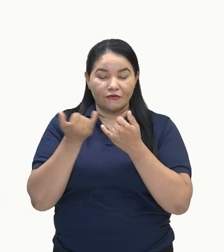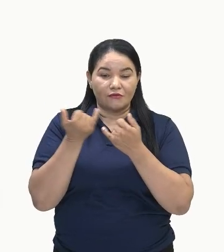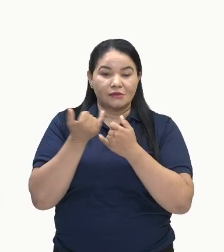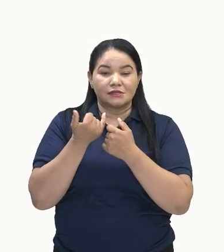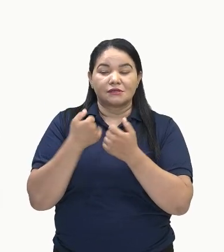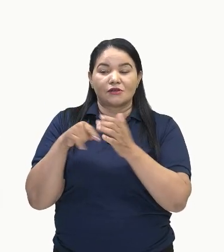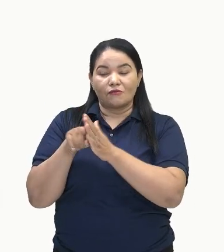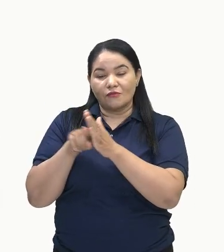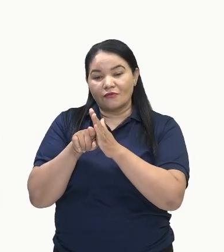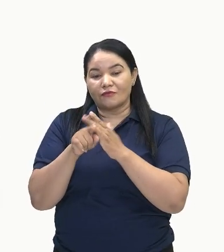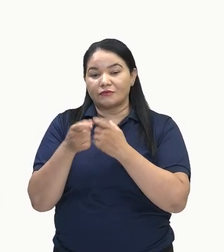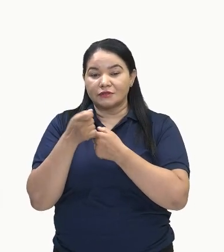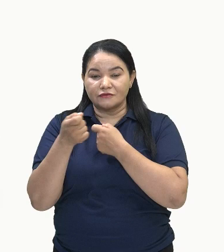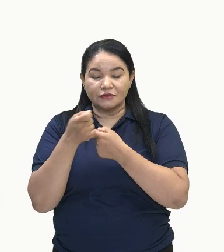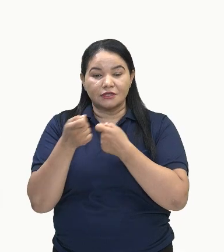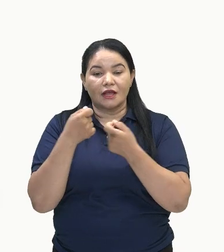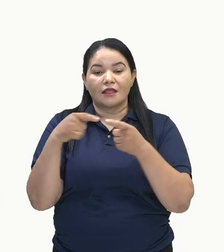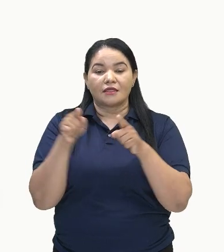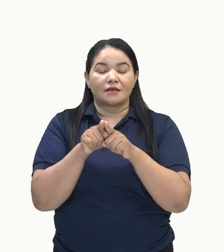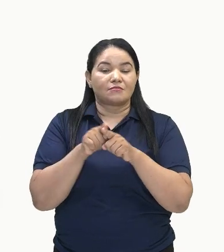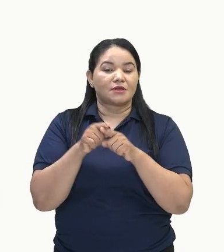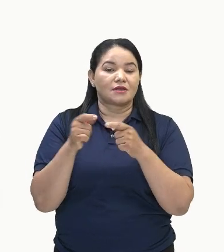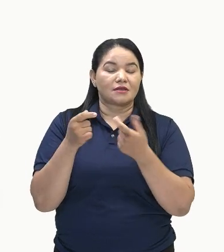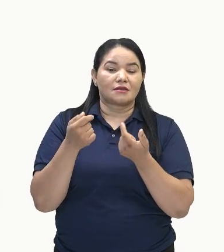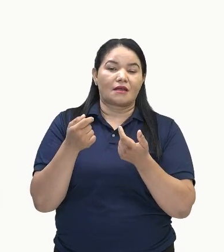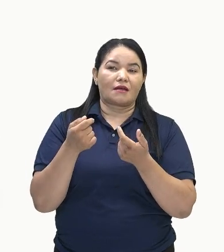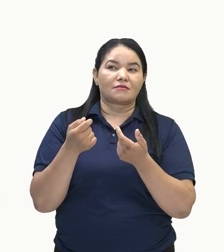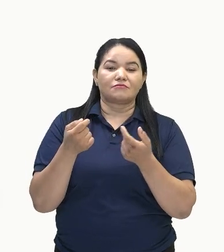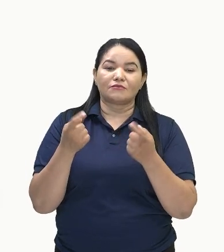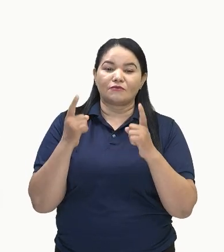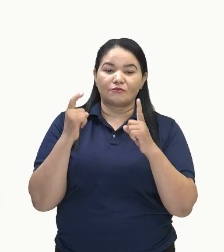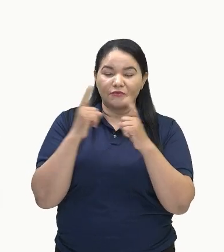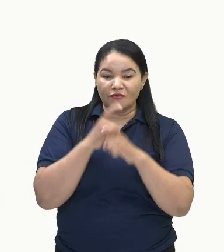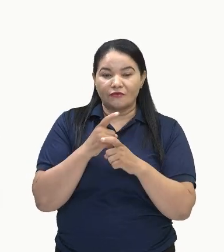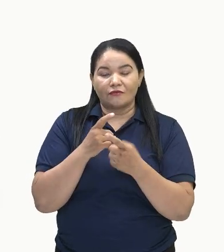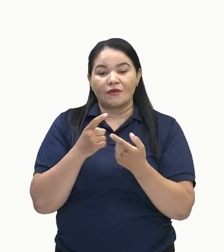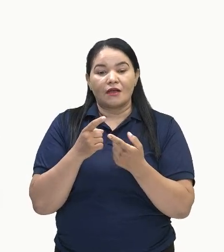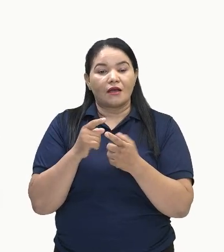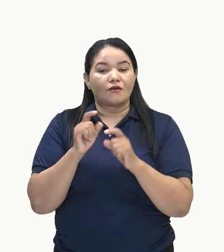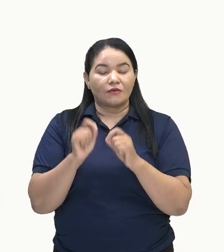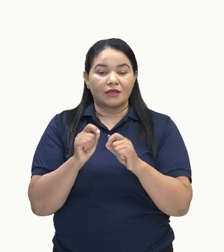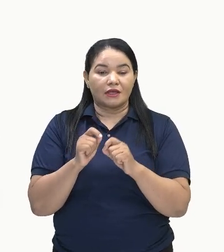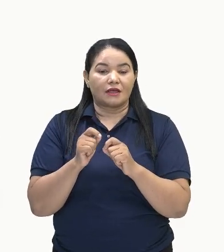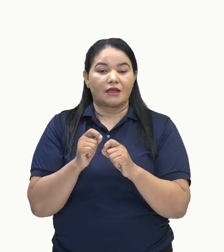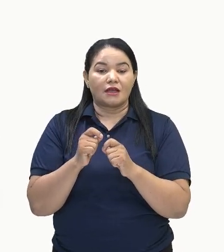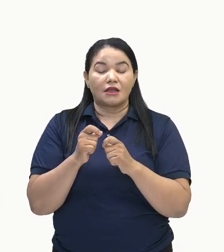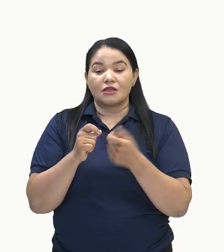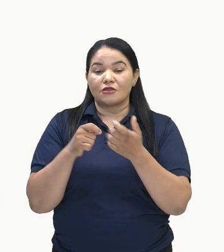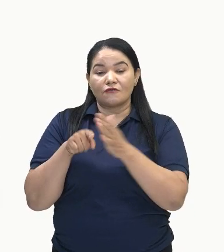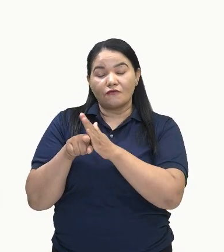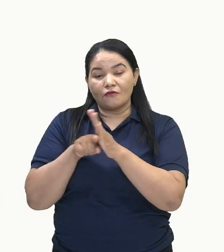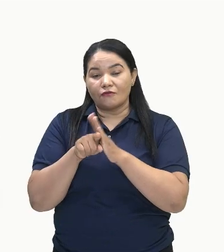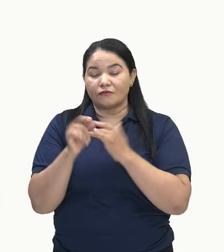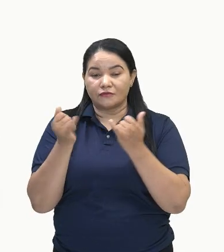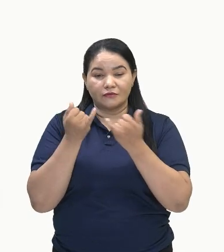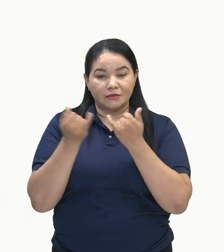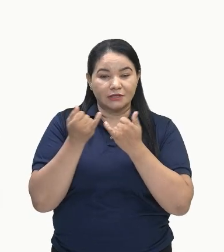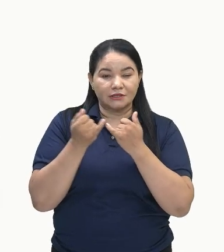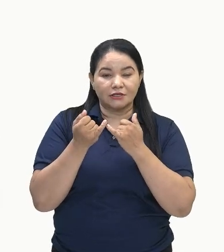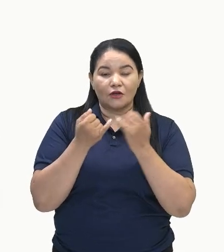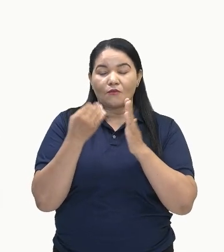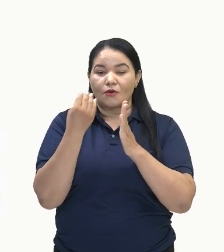informações, pode procurar dados, né, tudo para compor. Então,